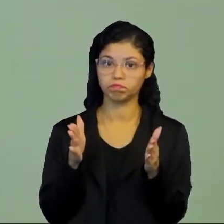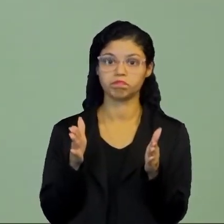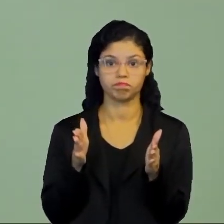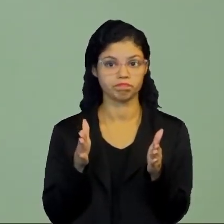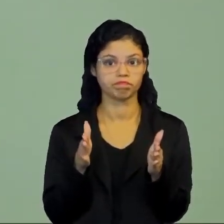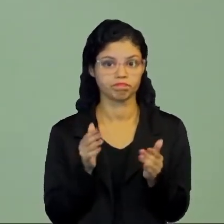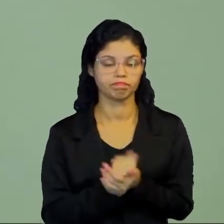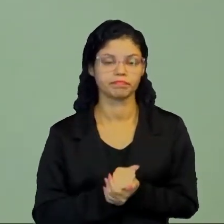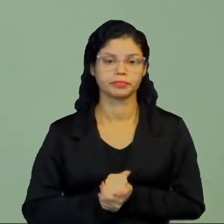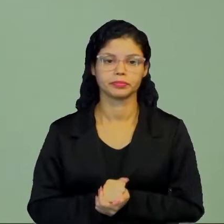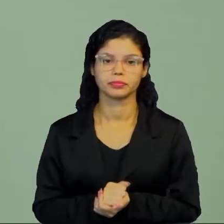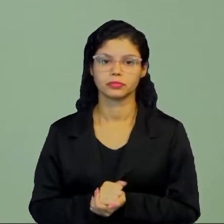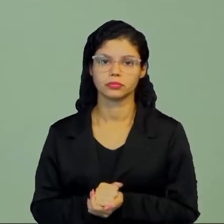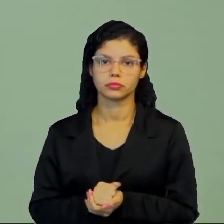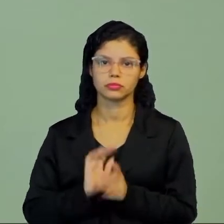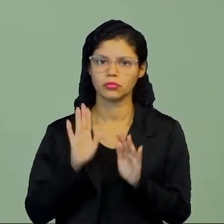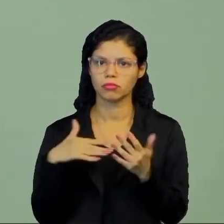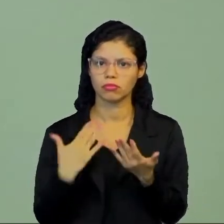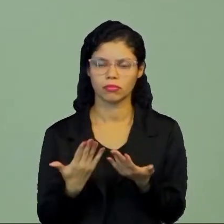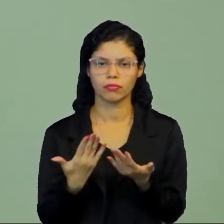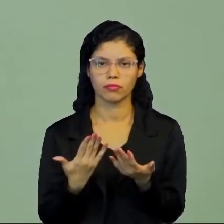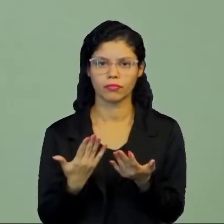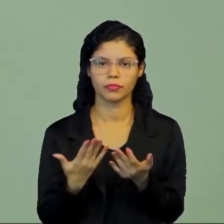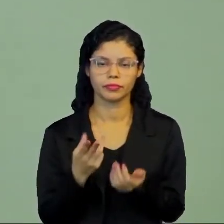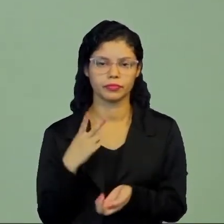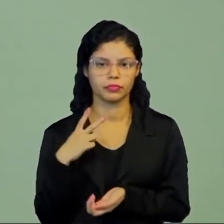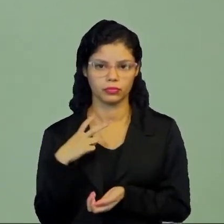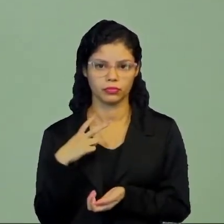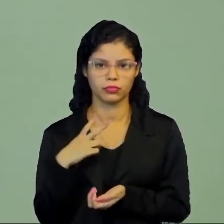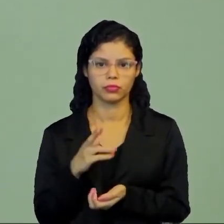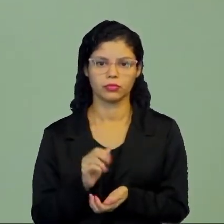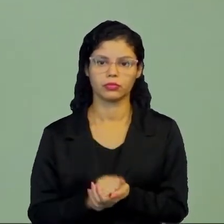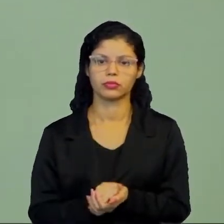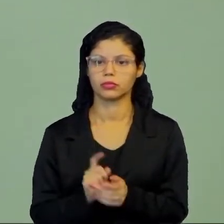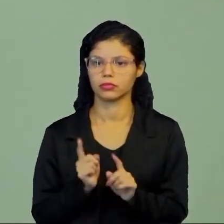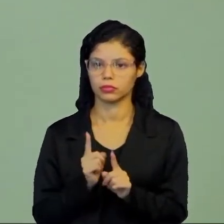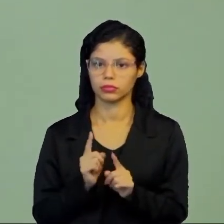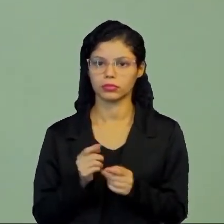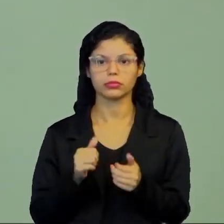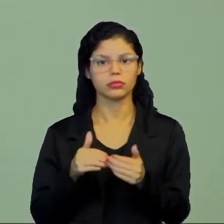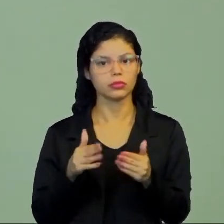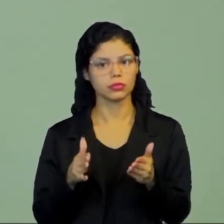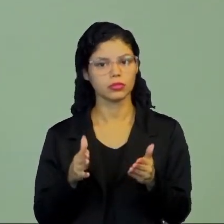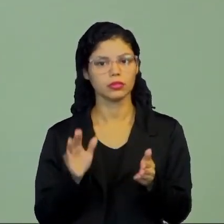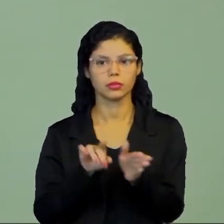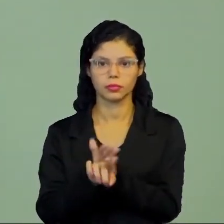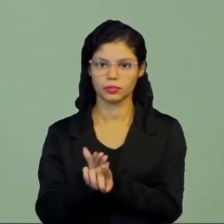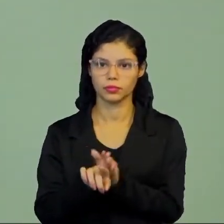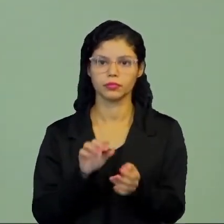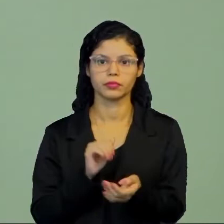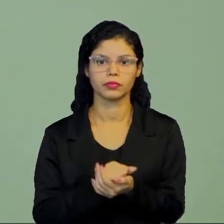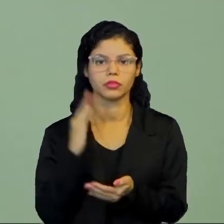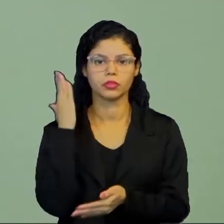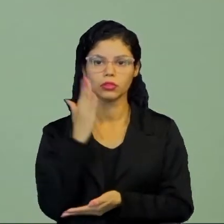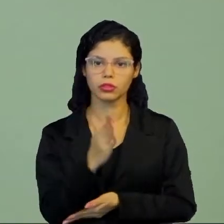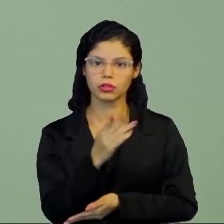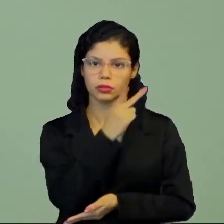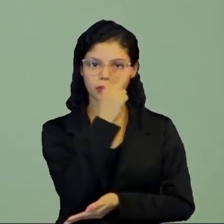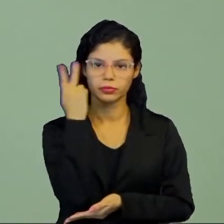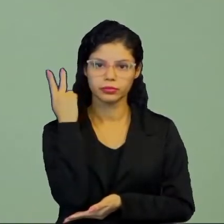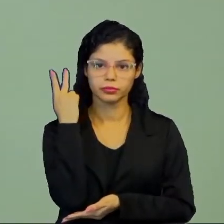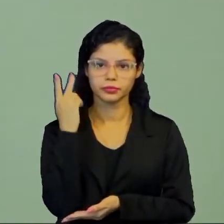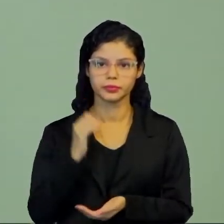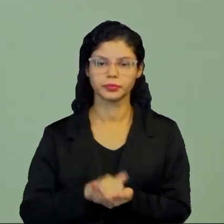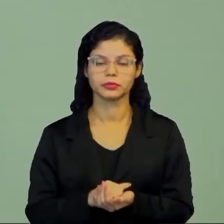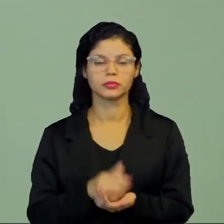abertas, tá? Não é aquelas perguntas particular, fechadas. Tem que ser uma pergunta direta para a pessoa. O